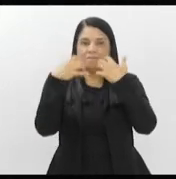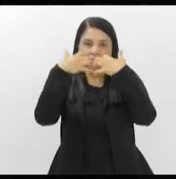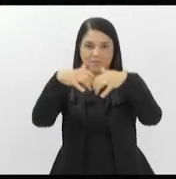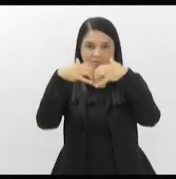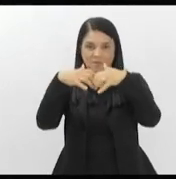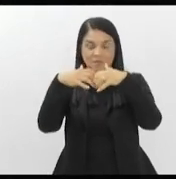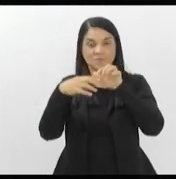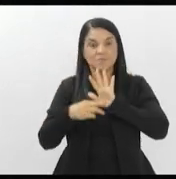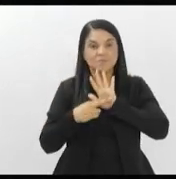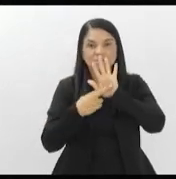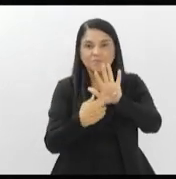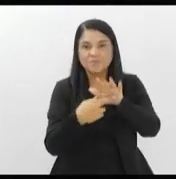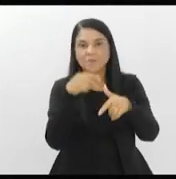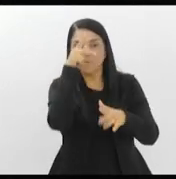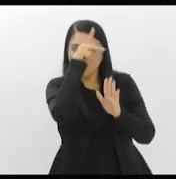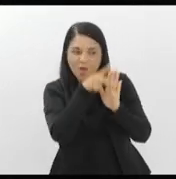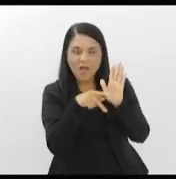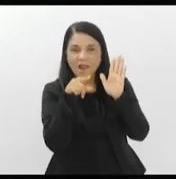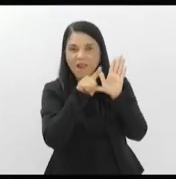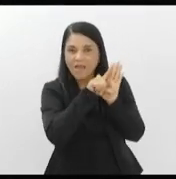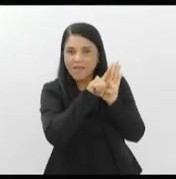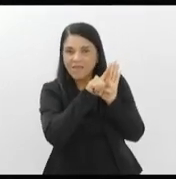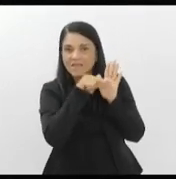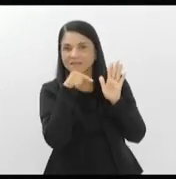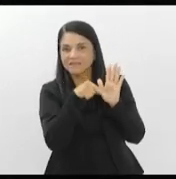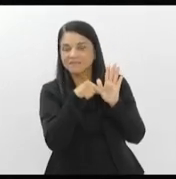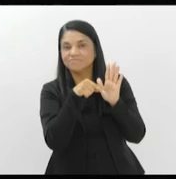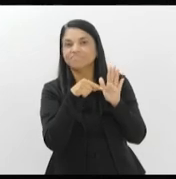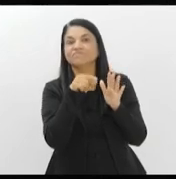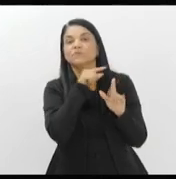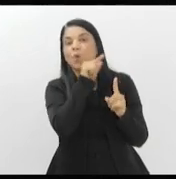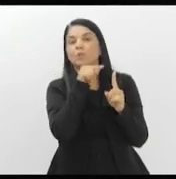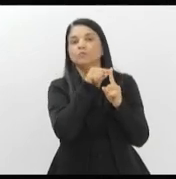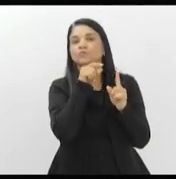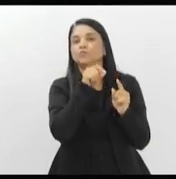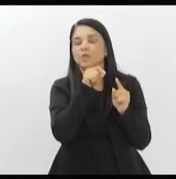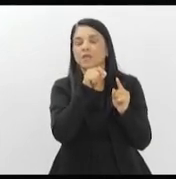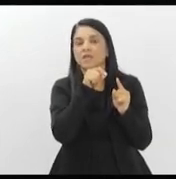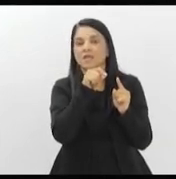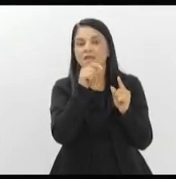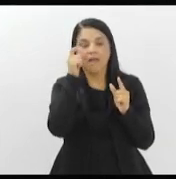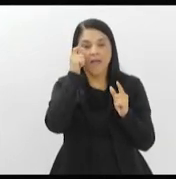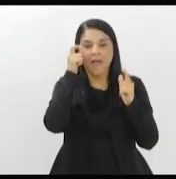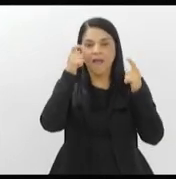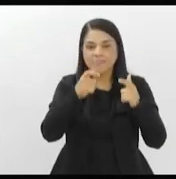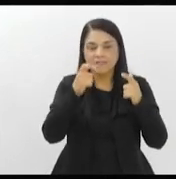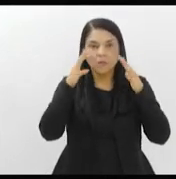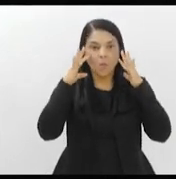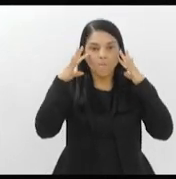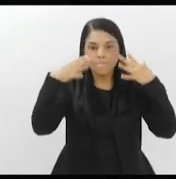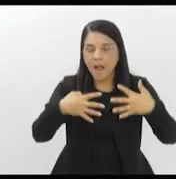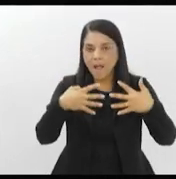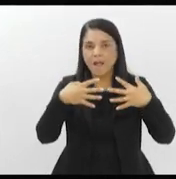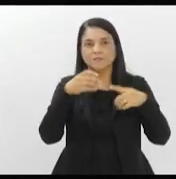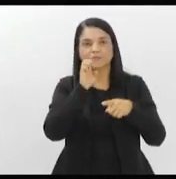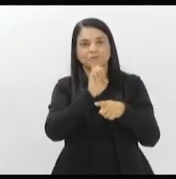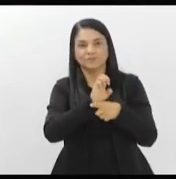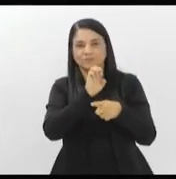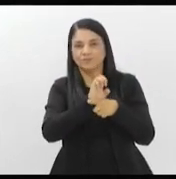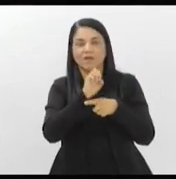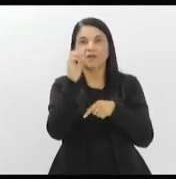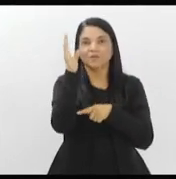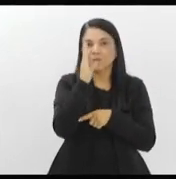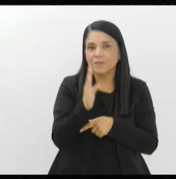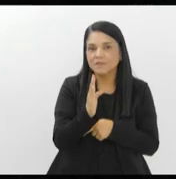gente apresenta esse projeto de lei, a gente tem como objetivo justamente chamar a atenção de todo o Estado, de todo o